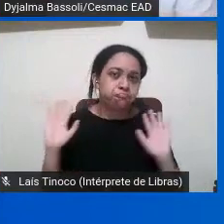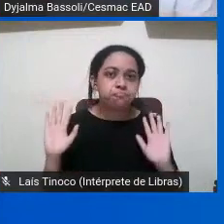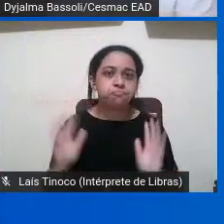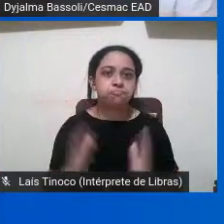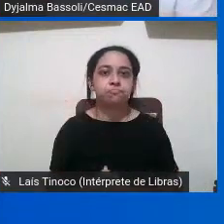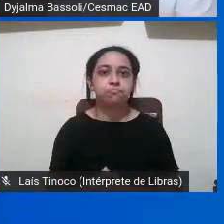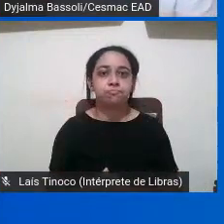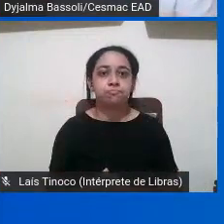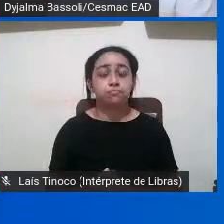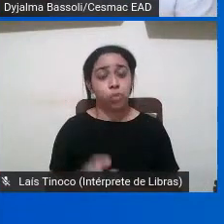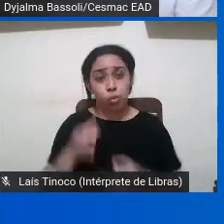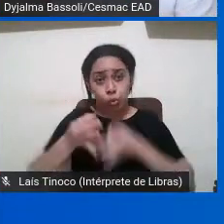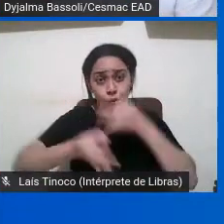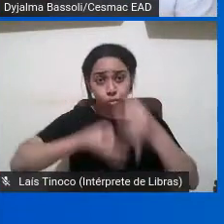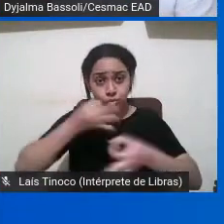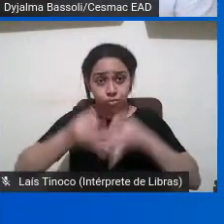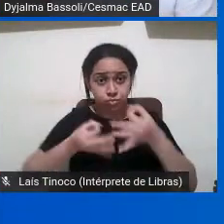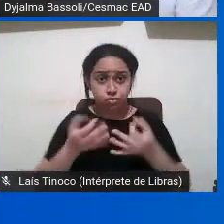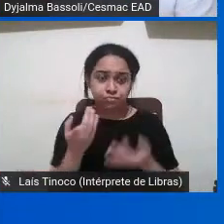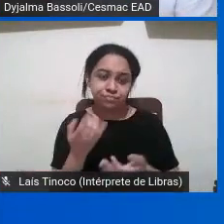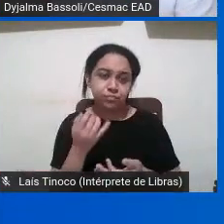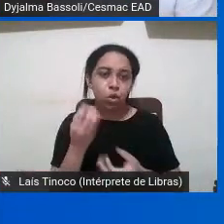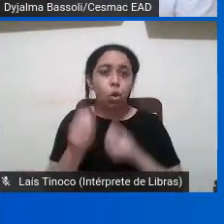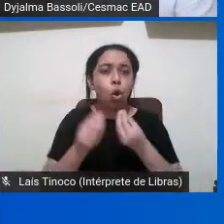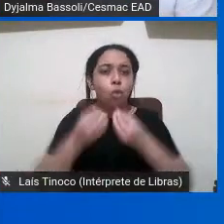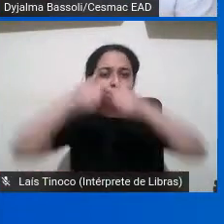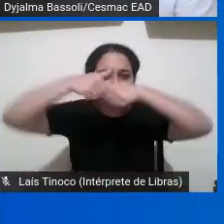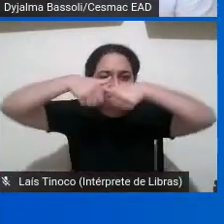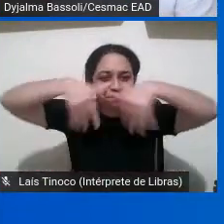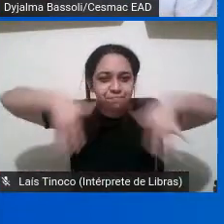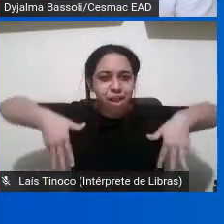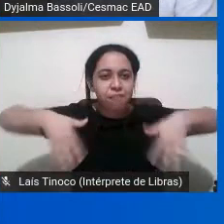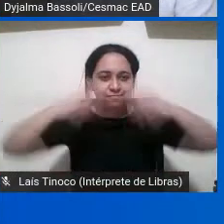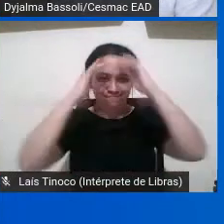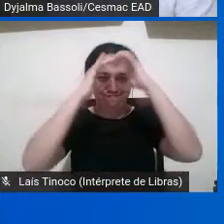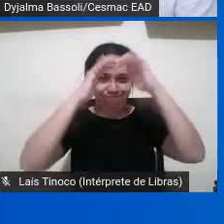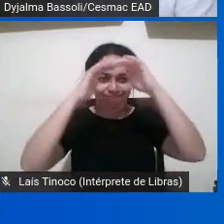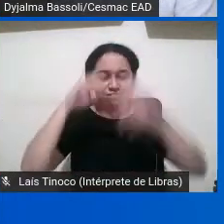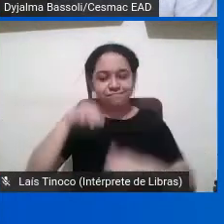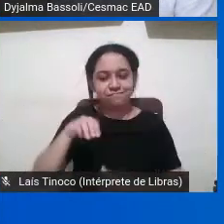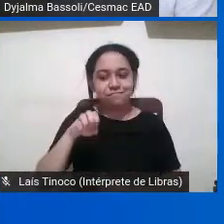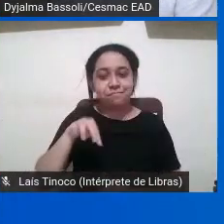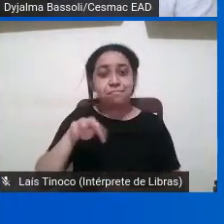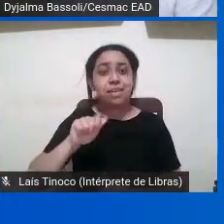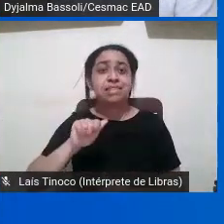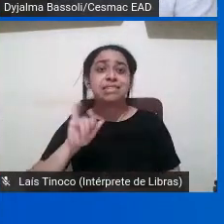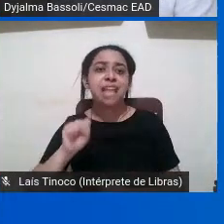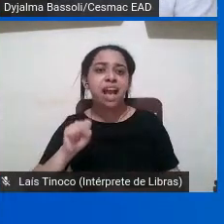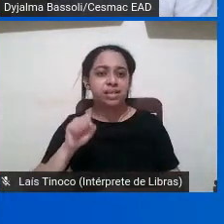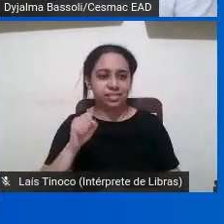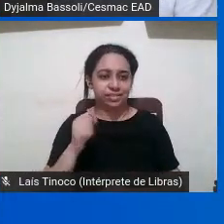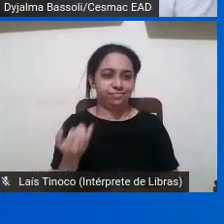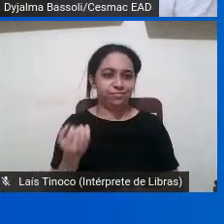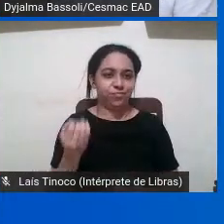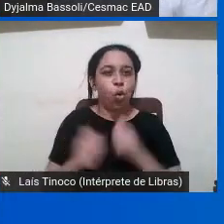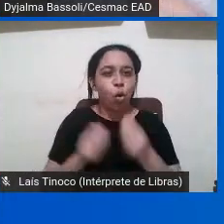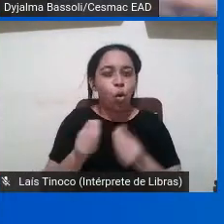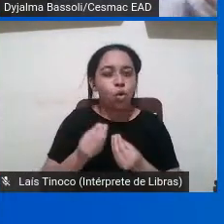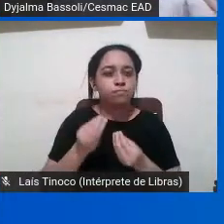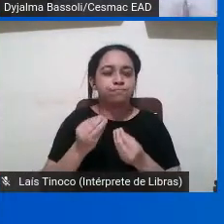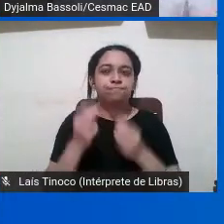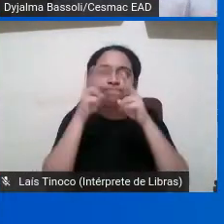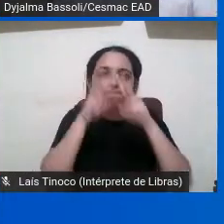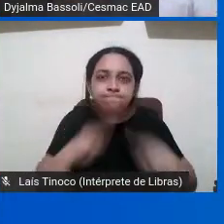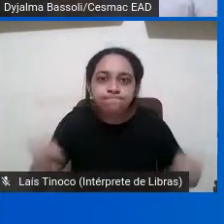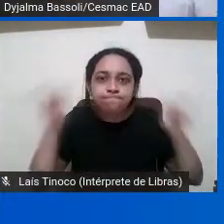sugestão de como ele pode fazer mapas mentais para estudar e de como ele vai fazer a visualização disso